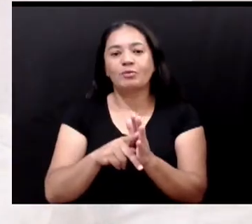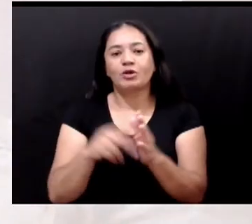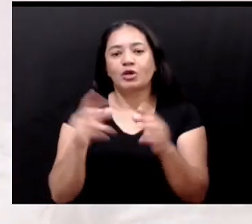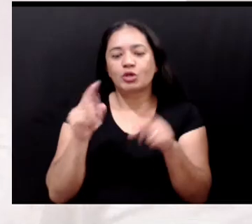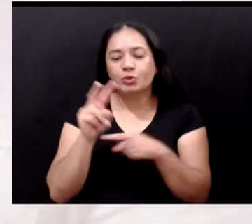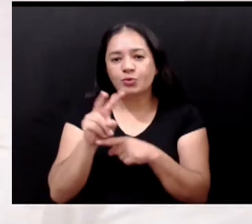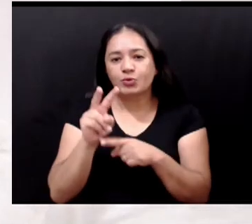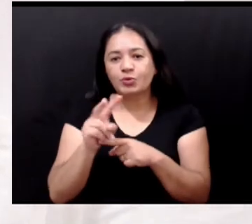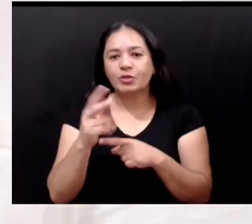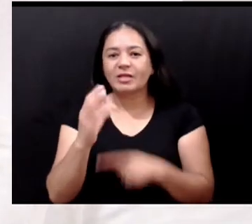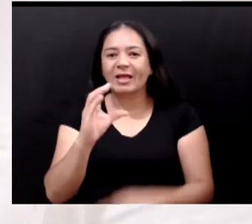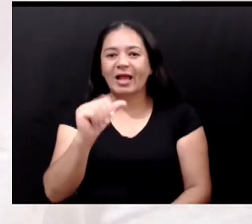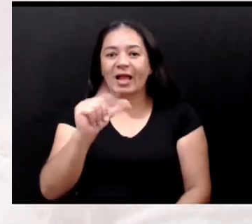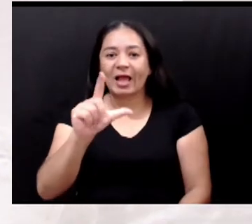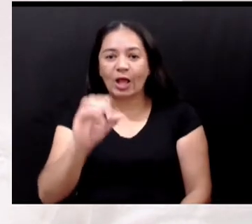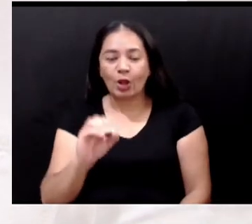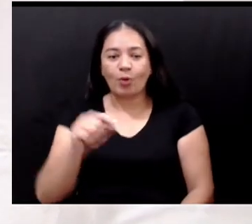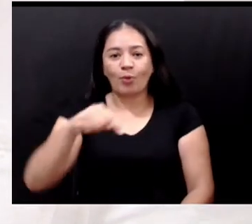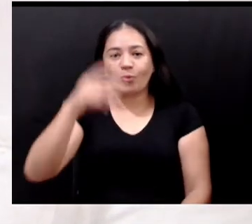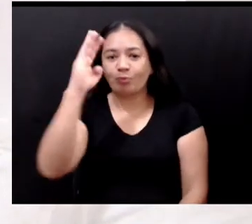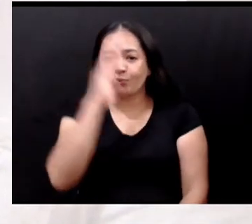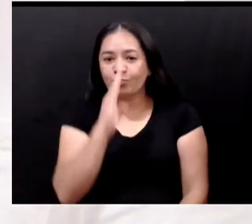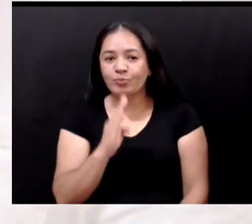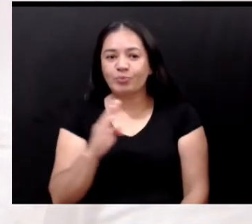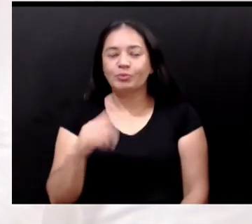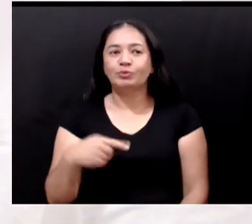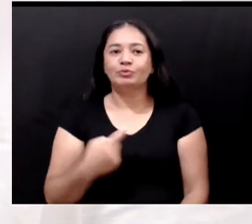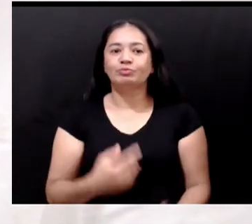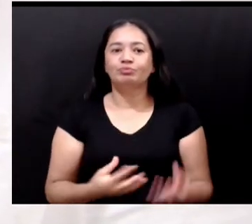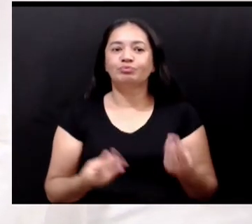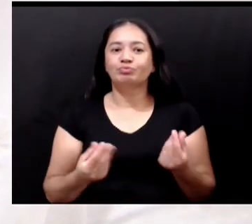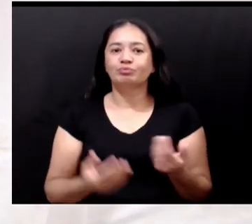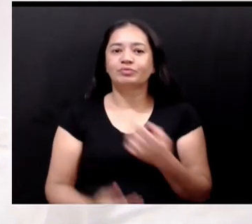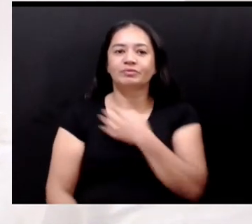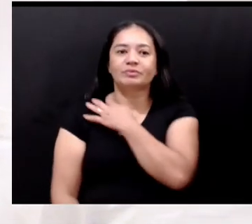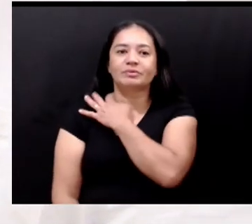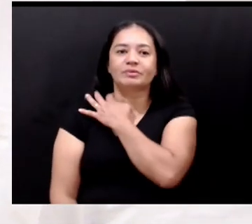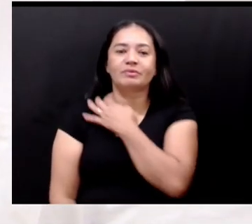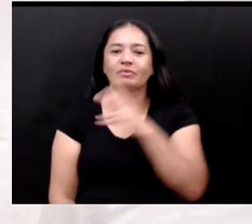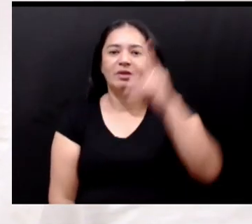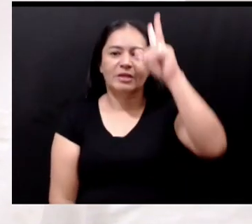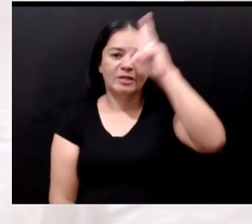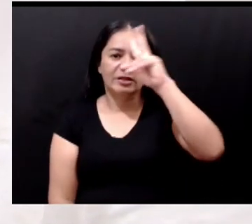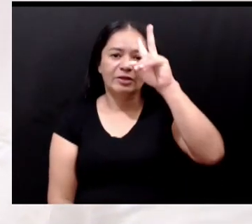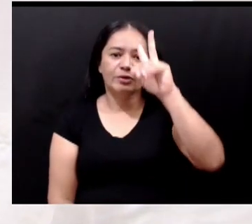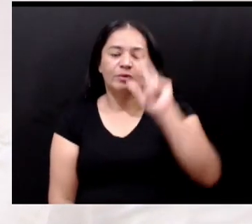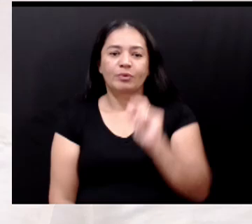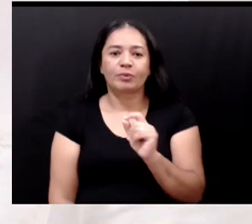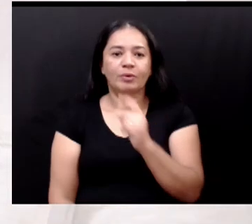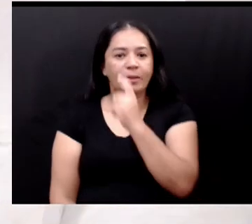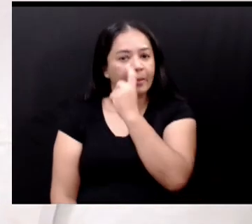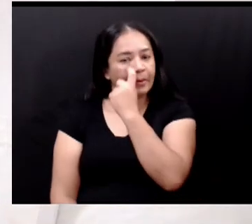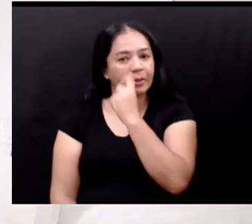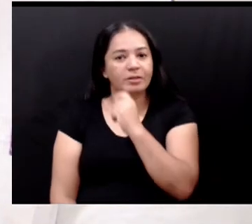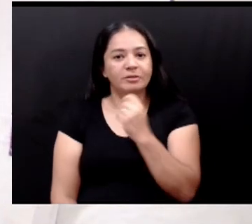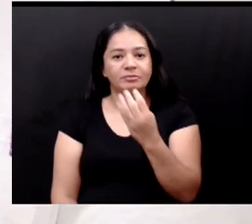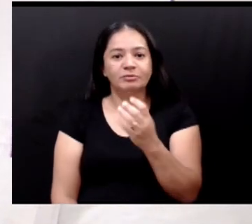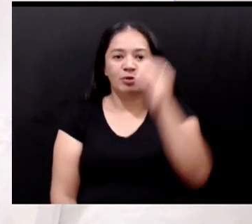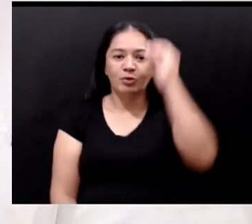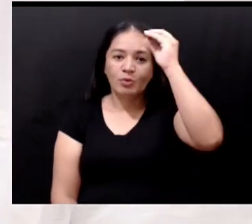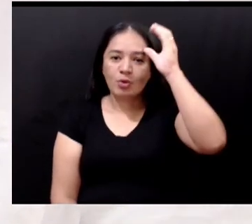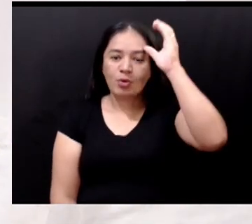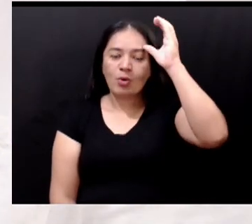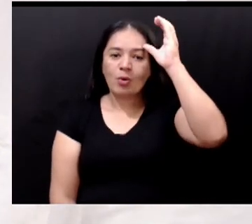No Brasil, então, a gente tem, por história, aquilo que o conhecimento que a gente foi adquirindo,